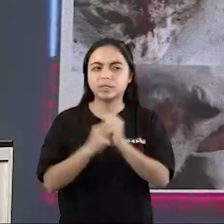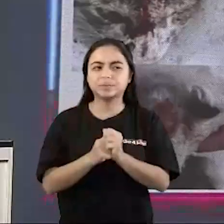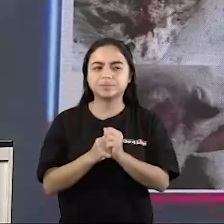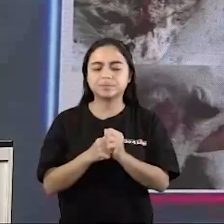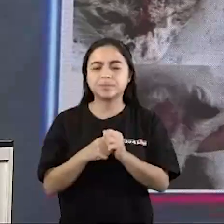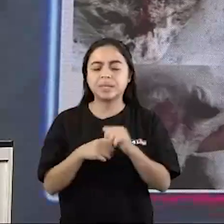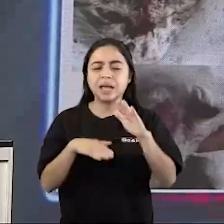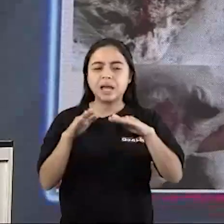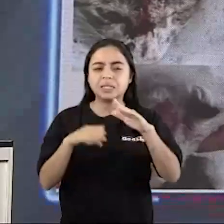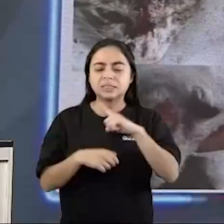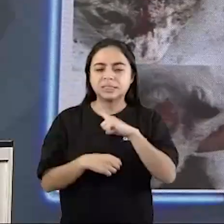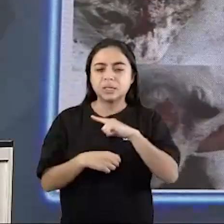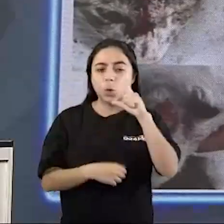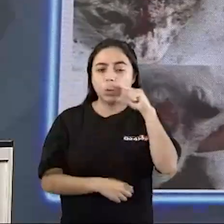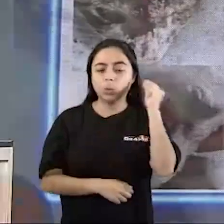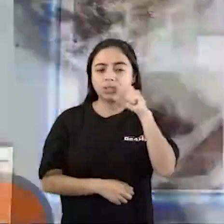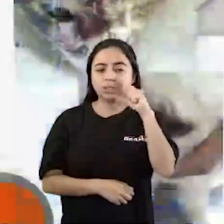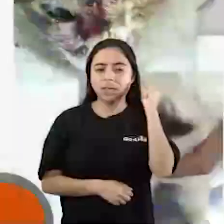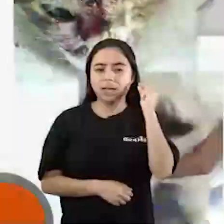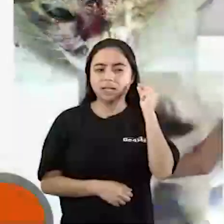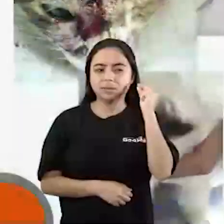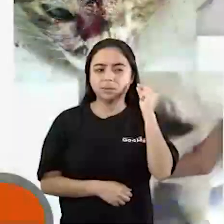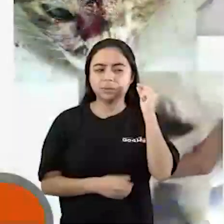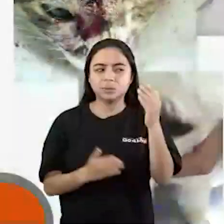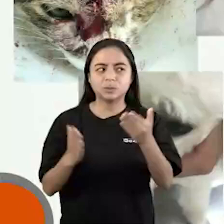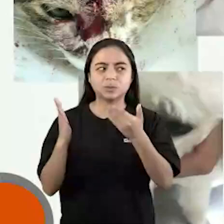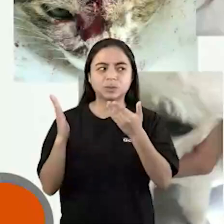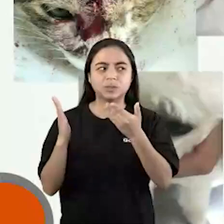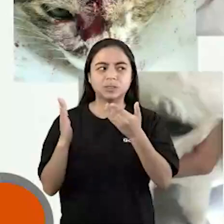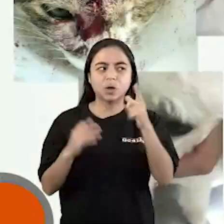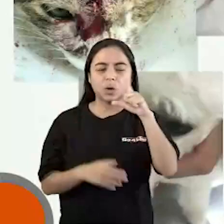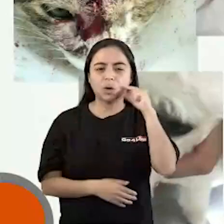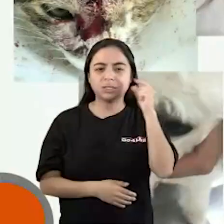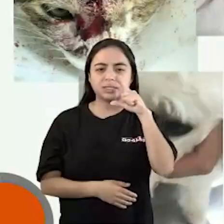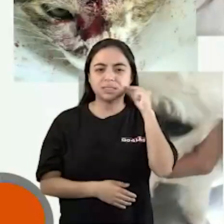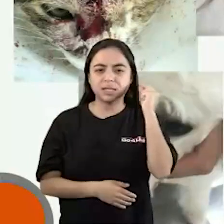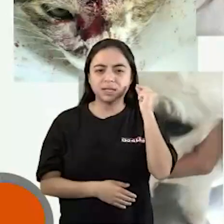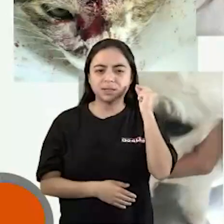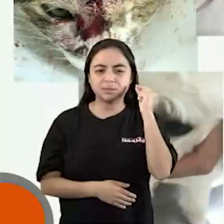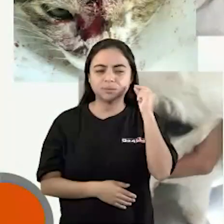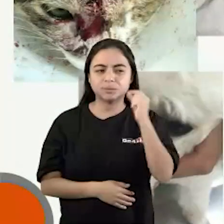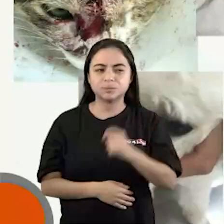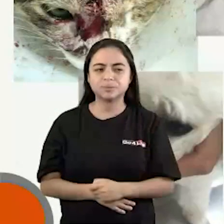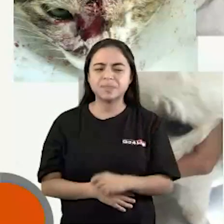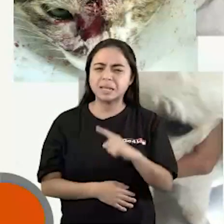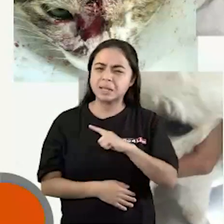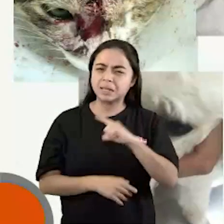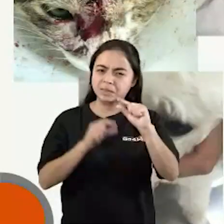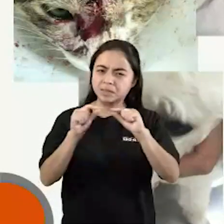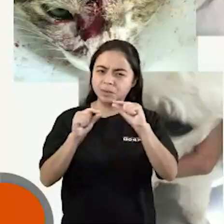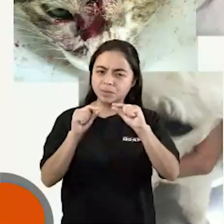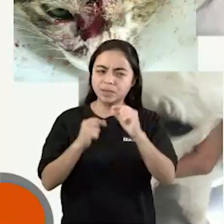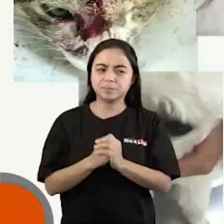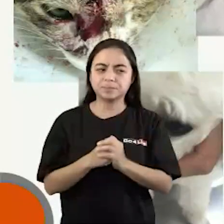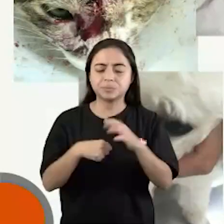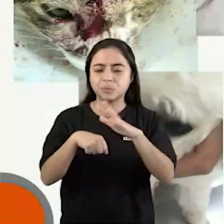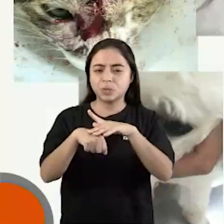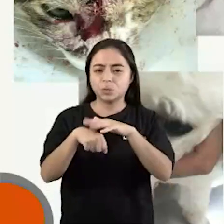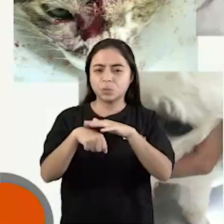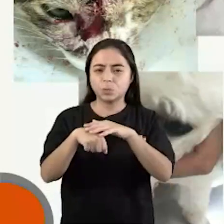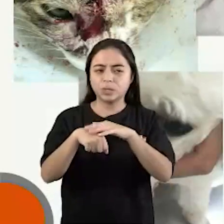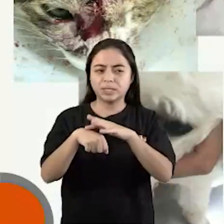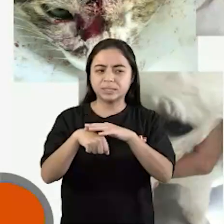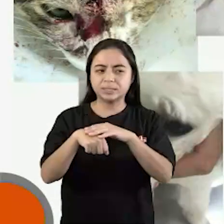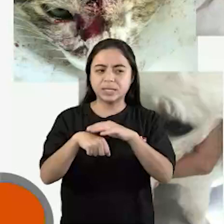por exemplo, nesse gato, especificamente nesse gato aqui, ó, o que nós temos? Uma doença do